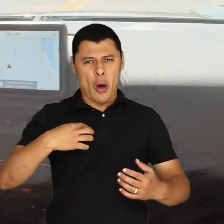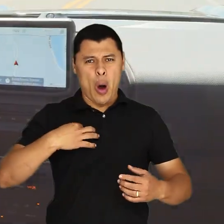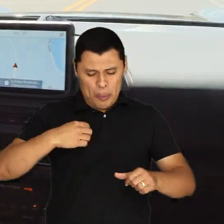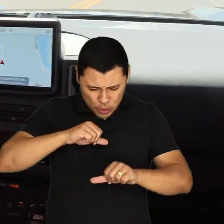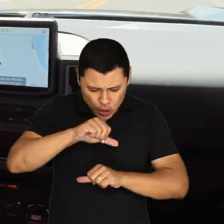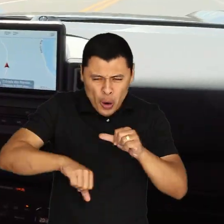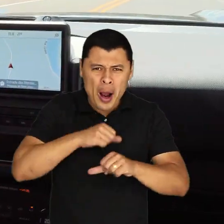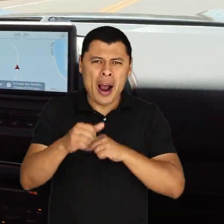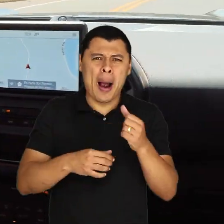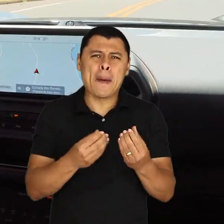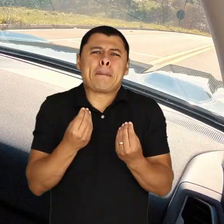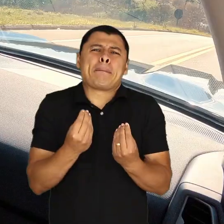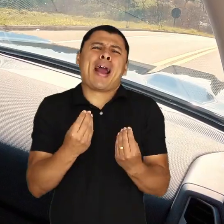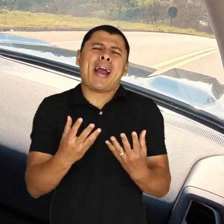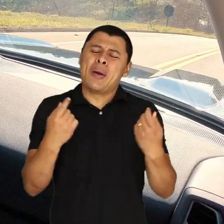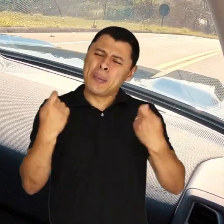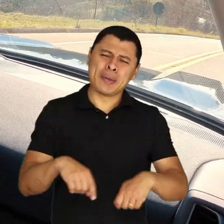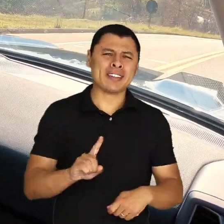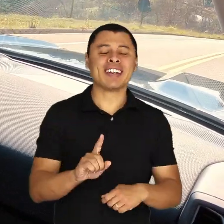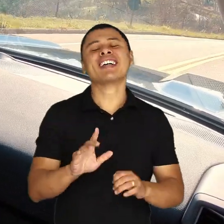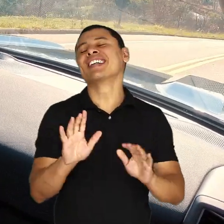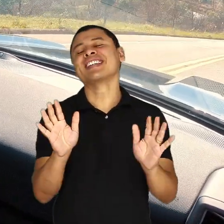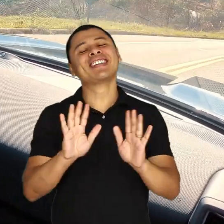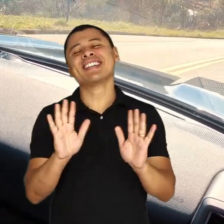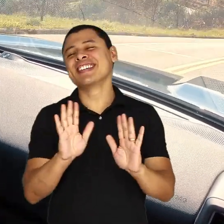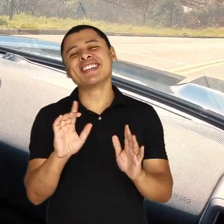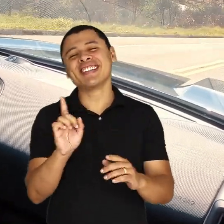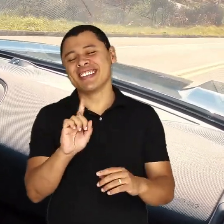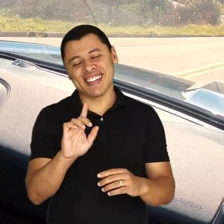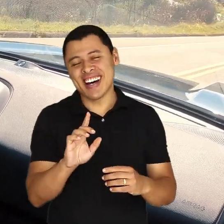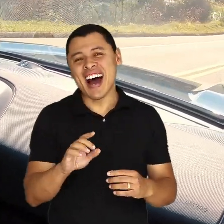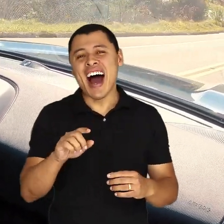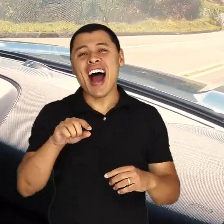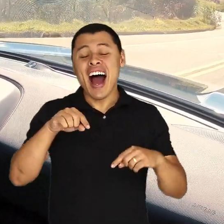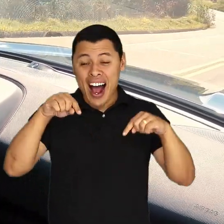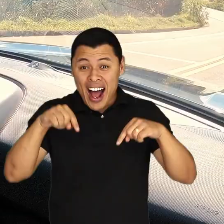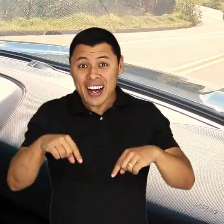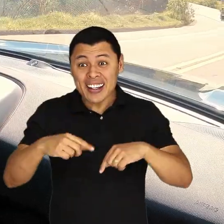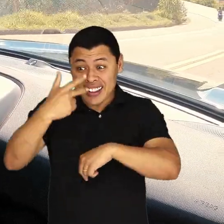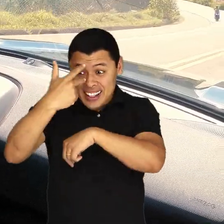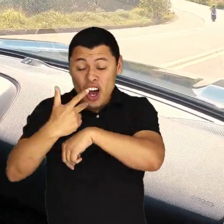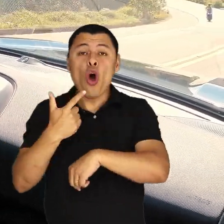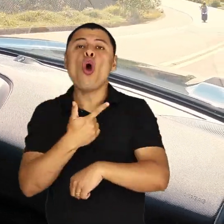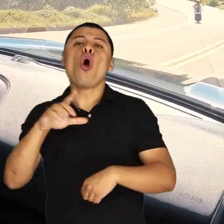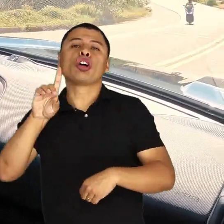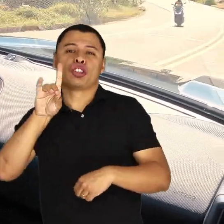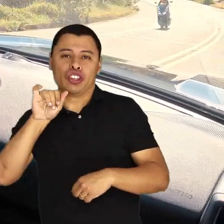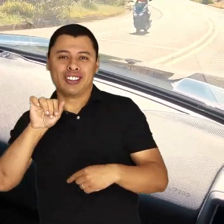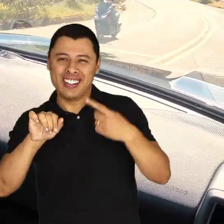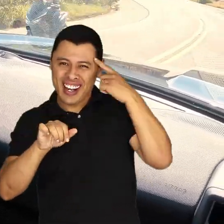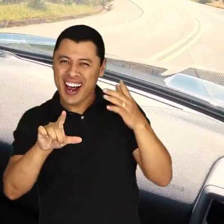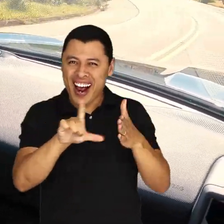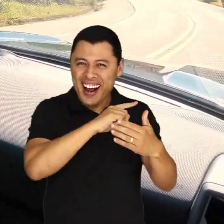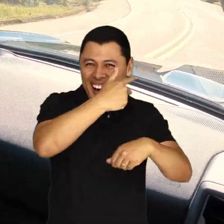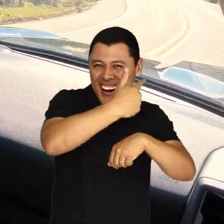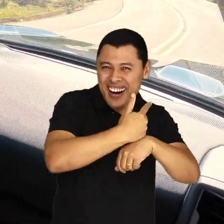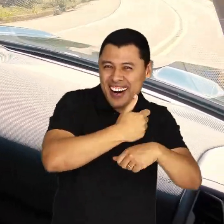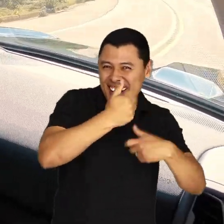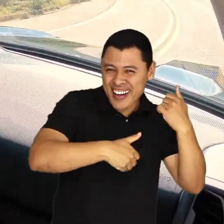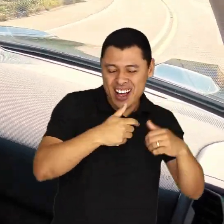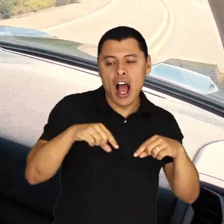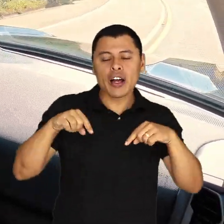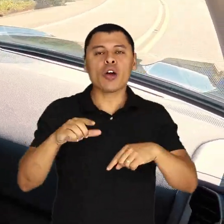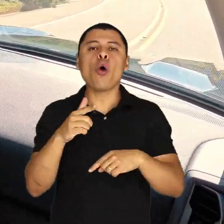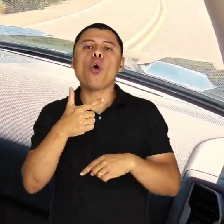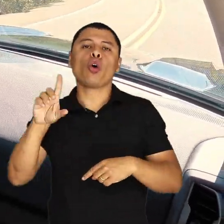Ô Juliana, você precisava trocar de roupa para fazer o teste de estrada? Não, pessoal. Esse teste aqui a gente está fazendo em um outro dia em relação à apresentação